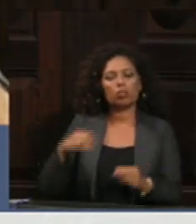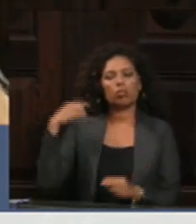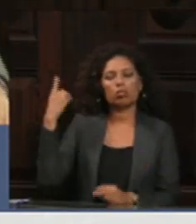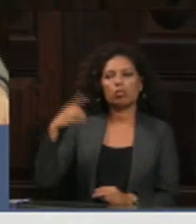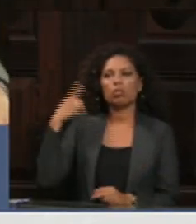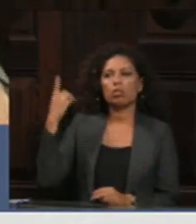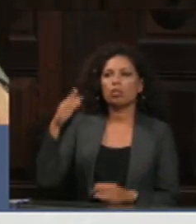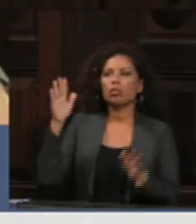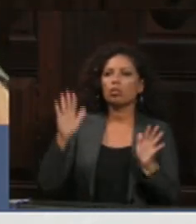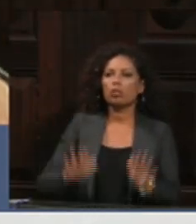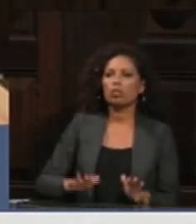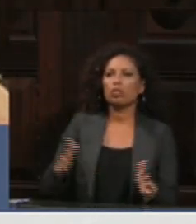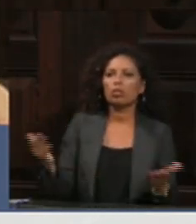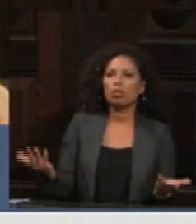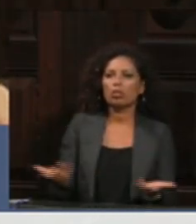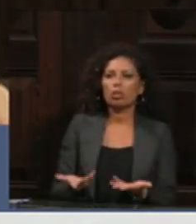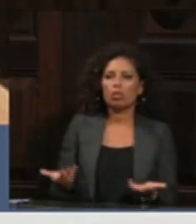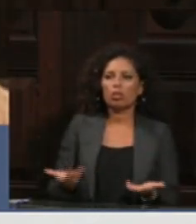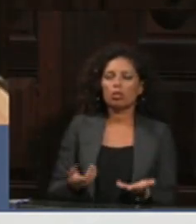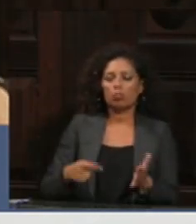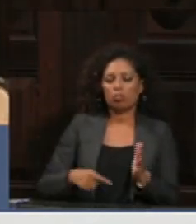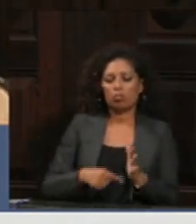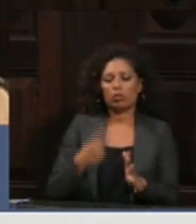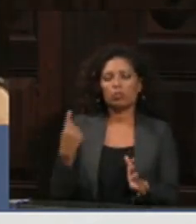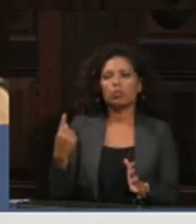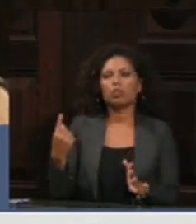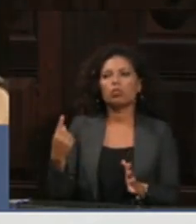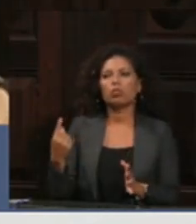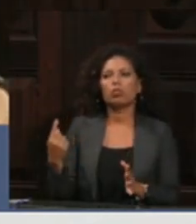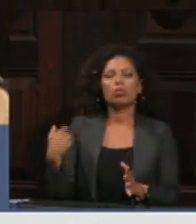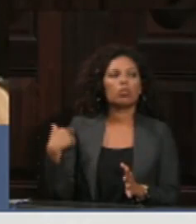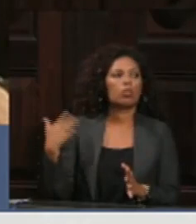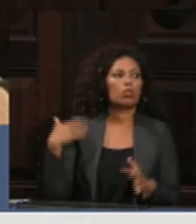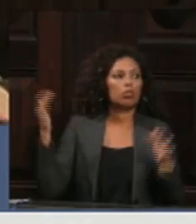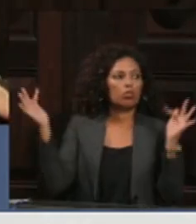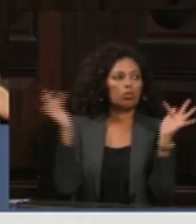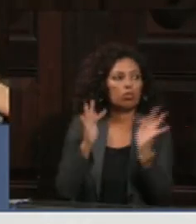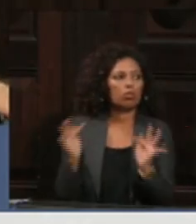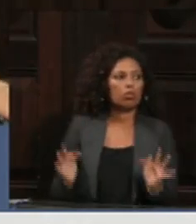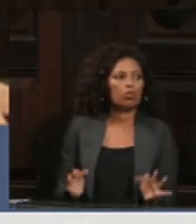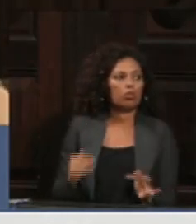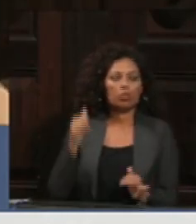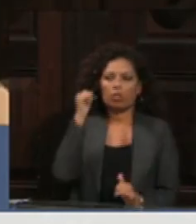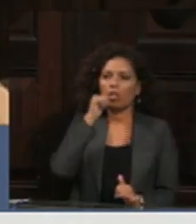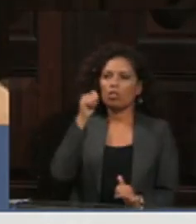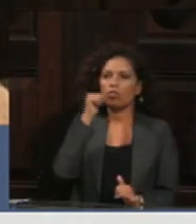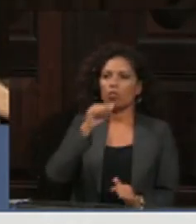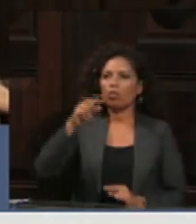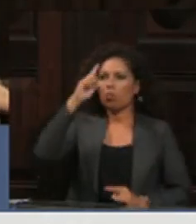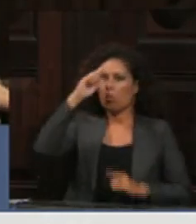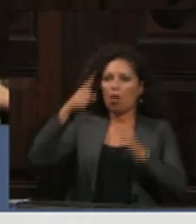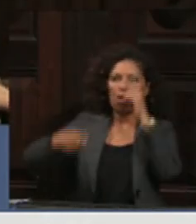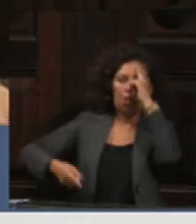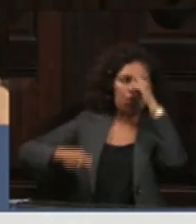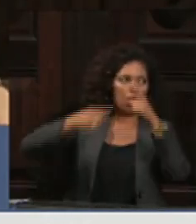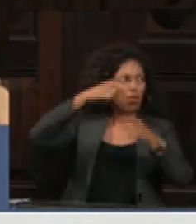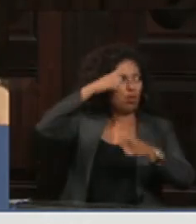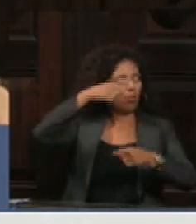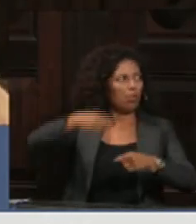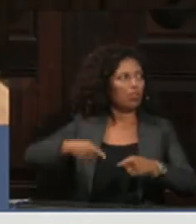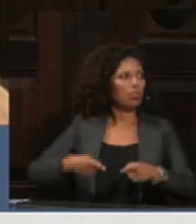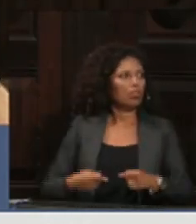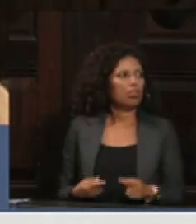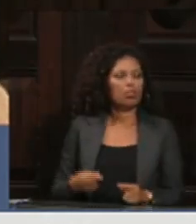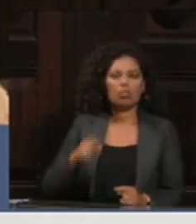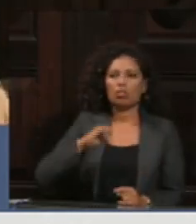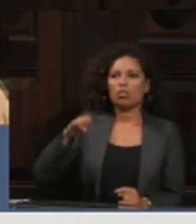deputadas presentes, primeiro, estou aqui feliz que as mulheres estão no poder. Se